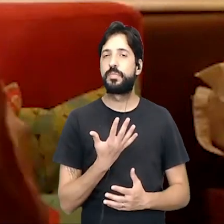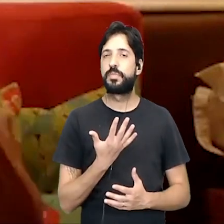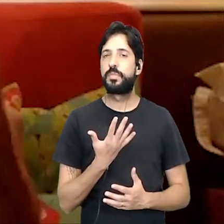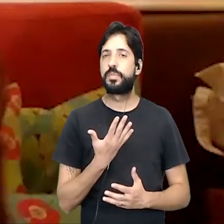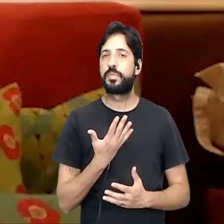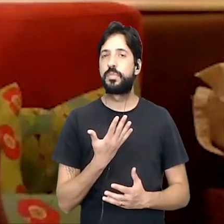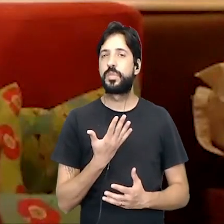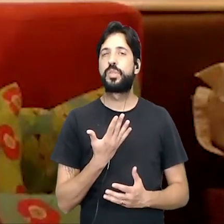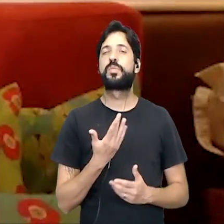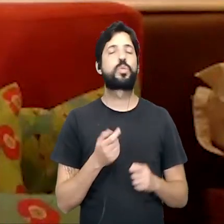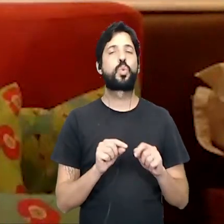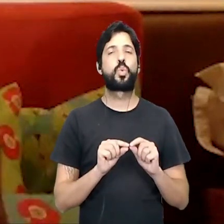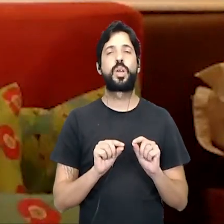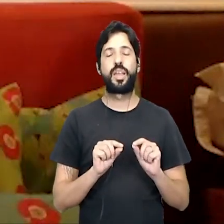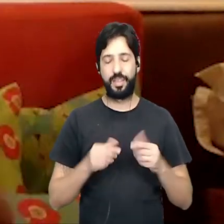vai gerando